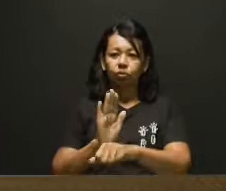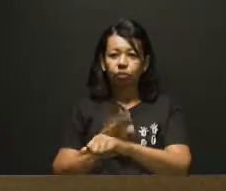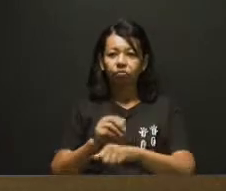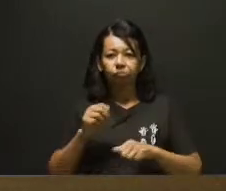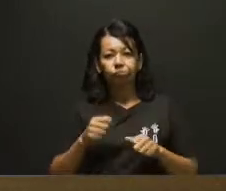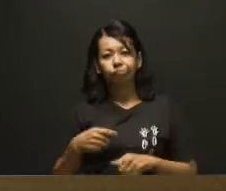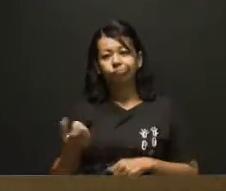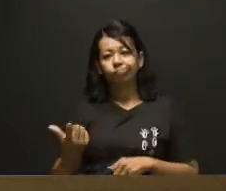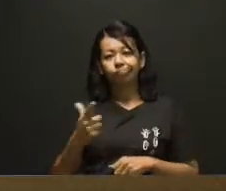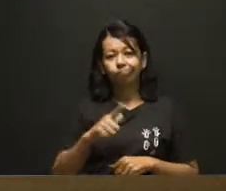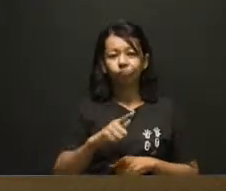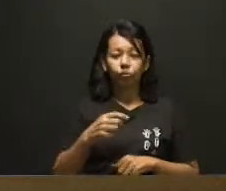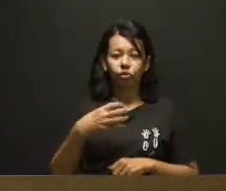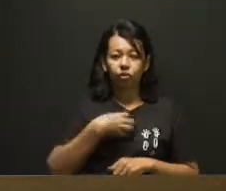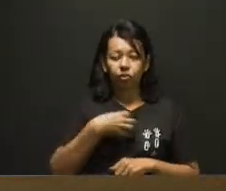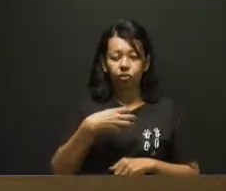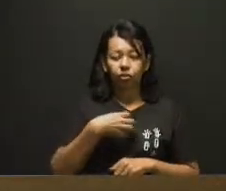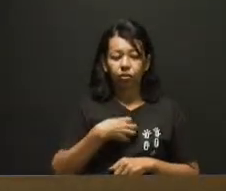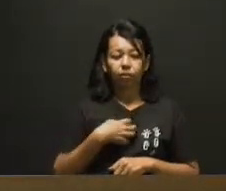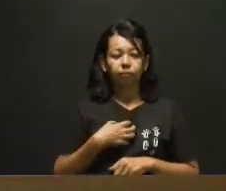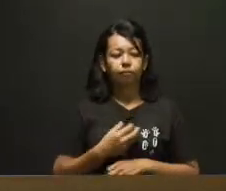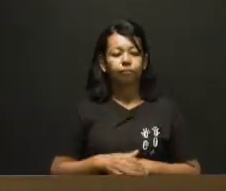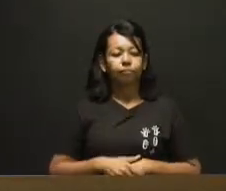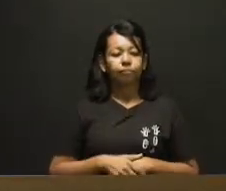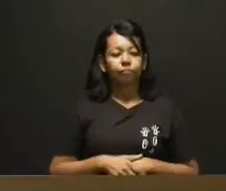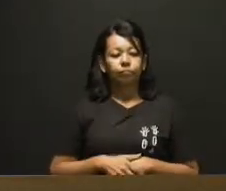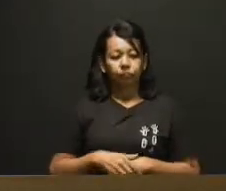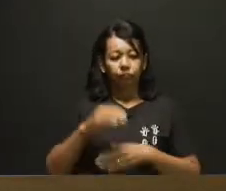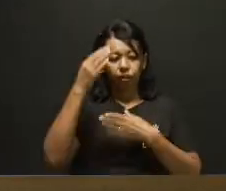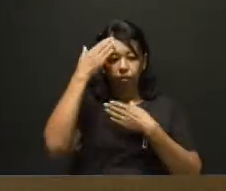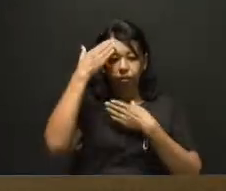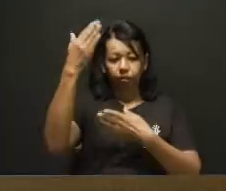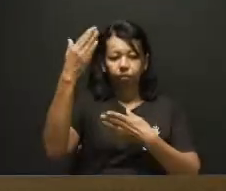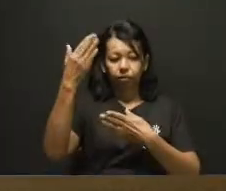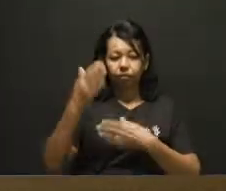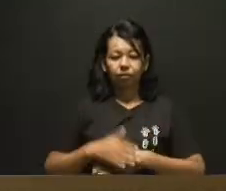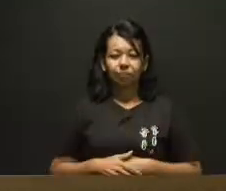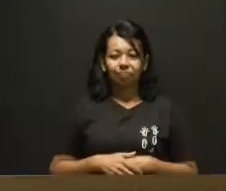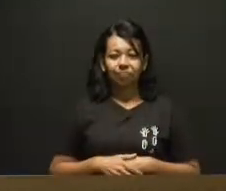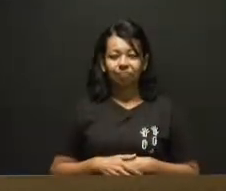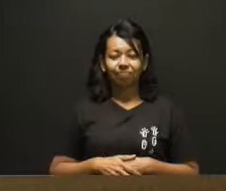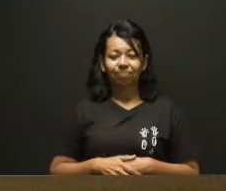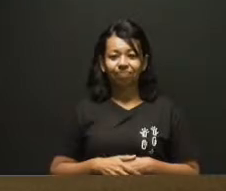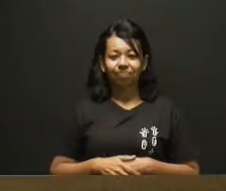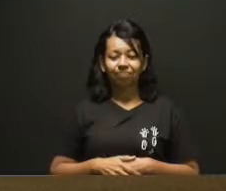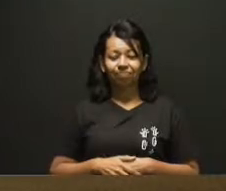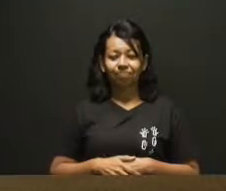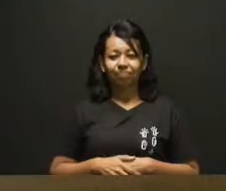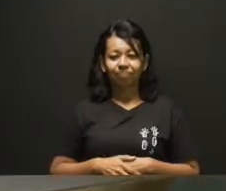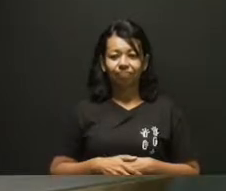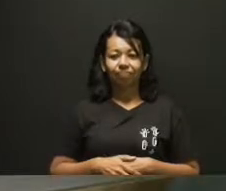forma neca é isso agradeço a atenção obrigado